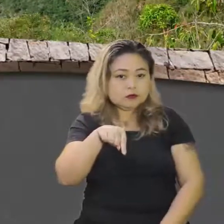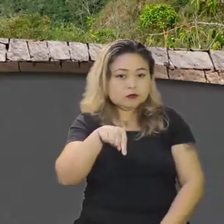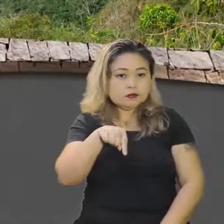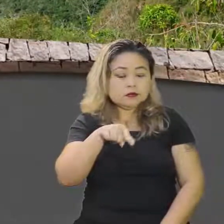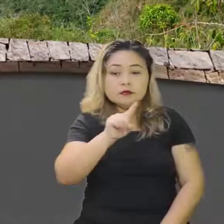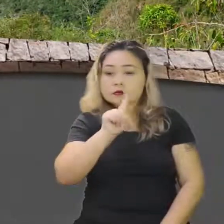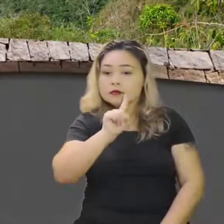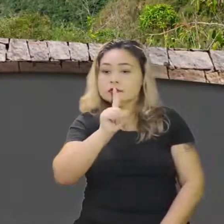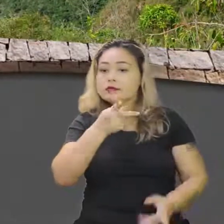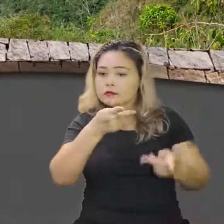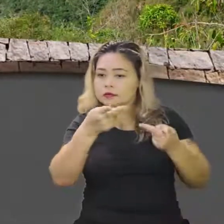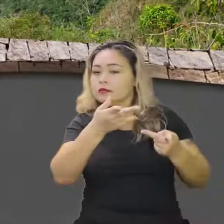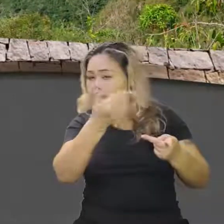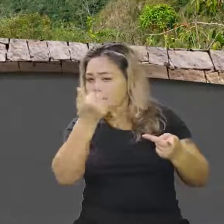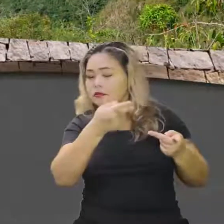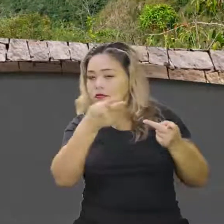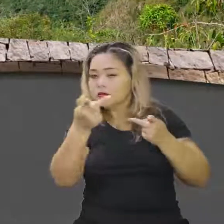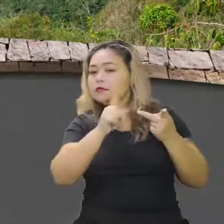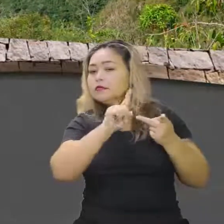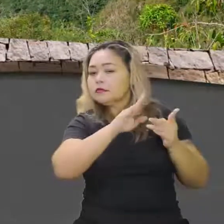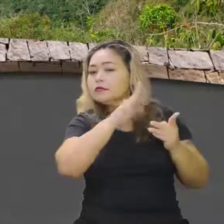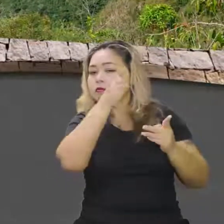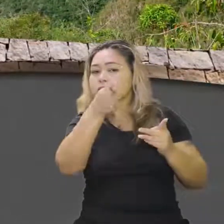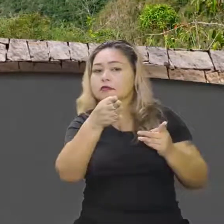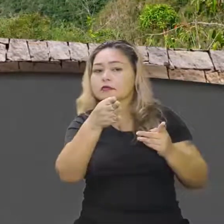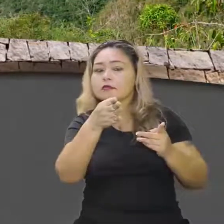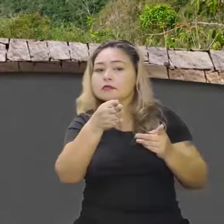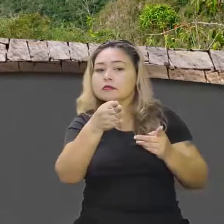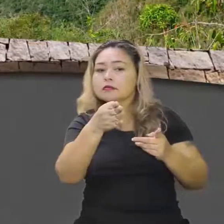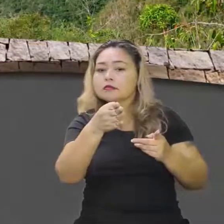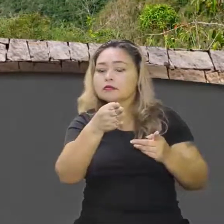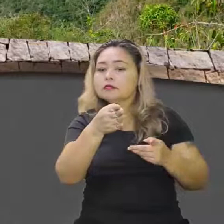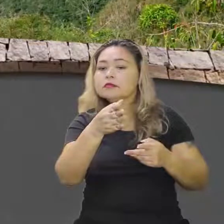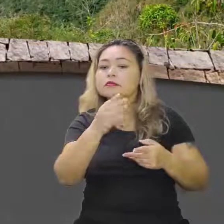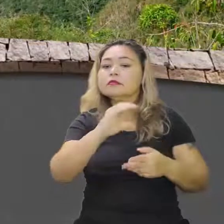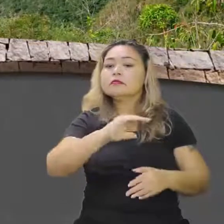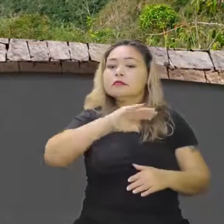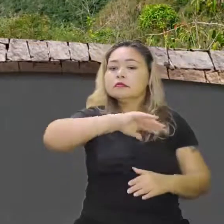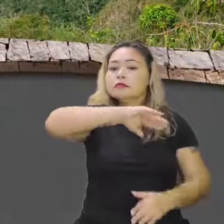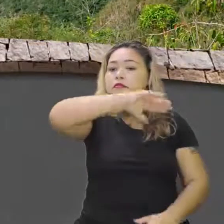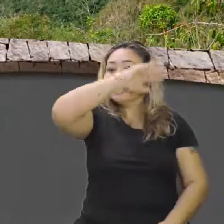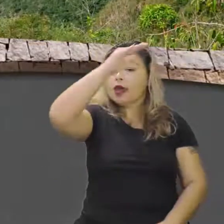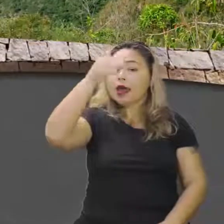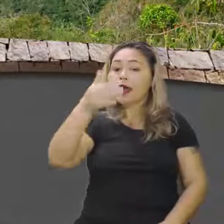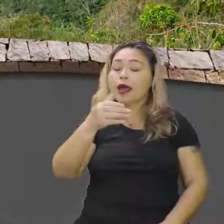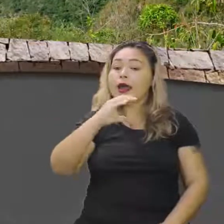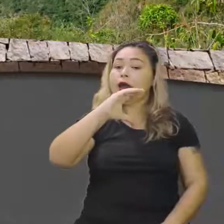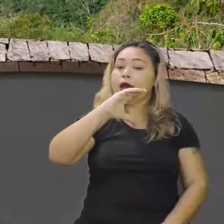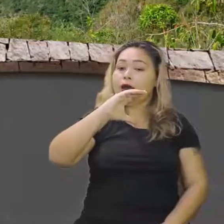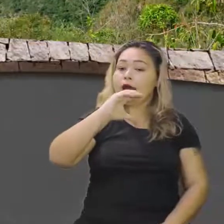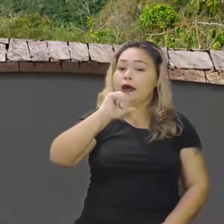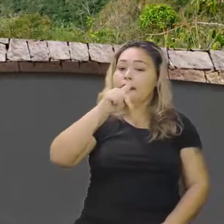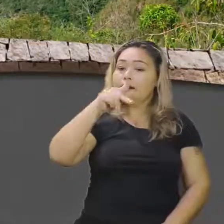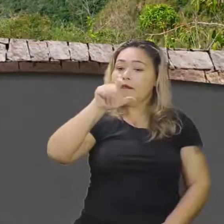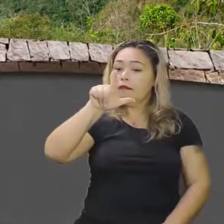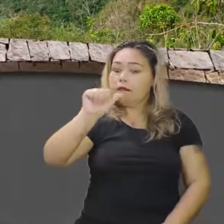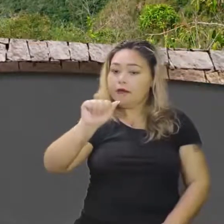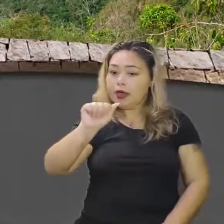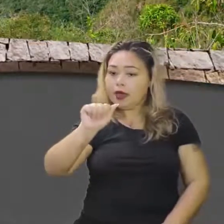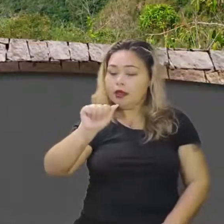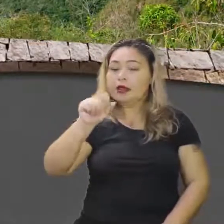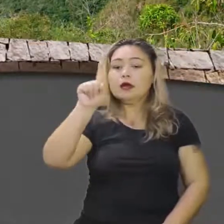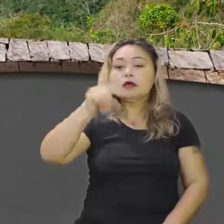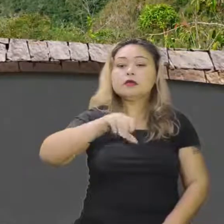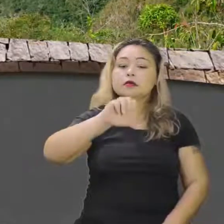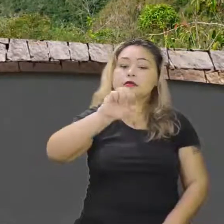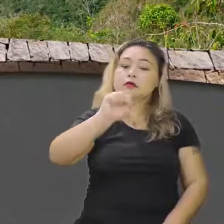se não foi visitar, quando vier, vá visitar, tem Capela de Santo Antônio. É um